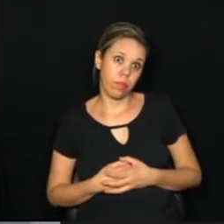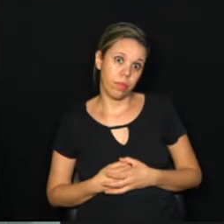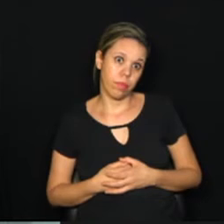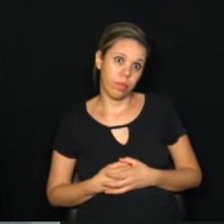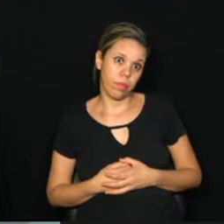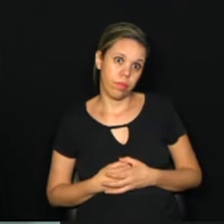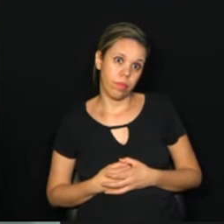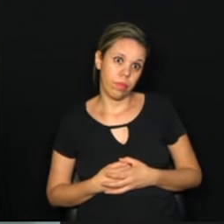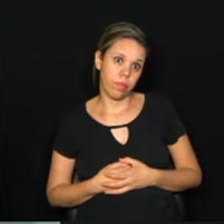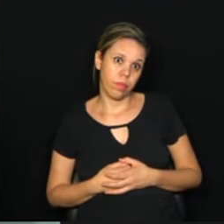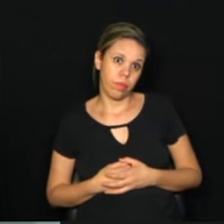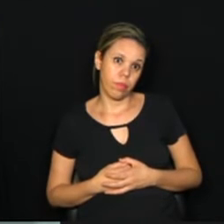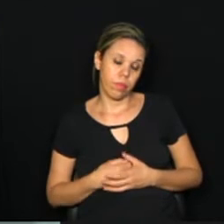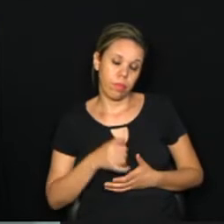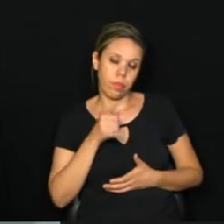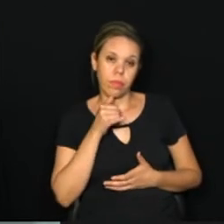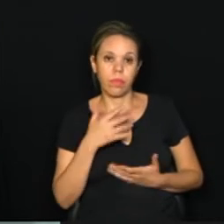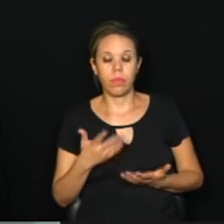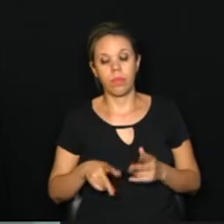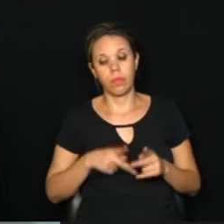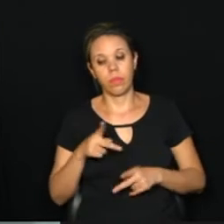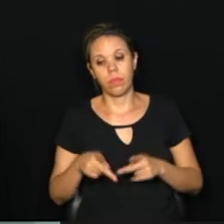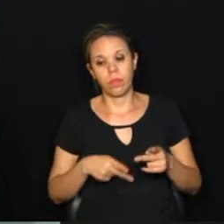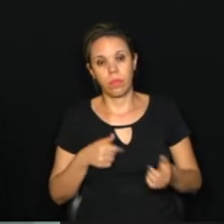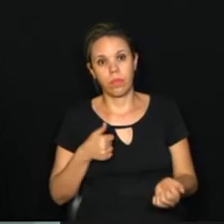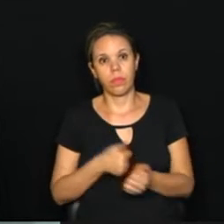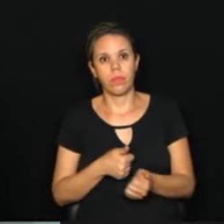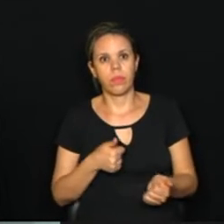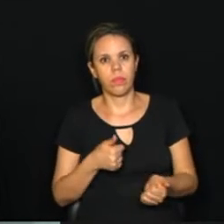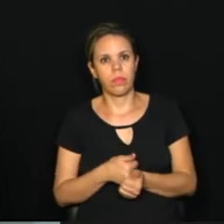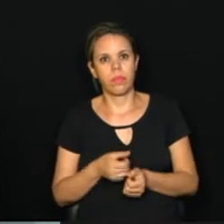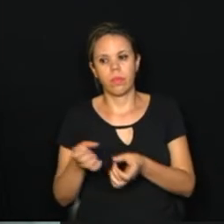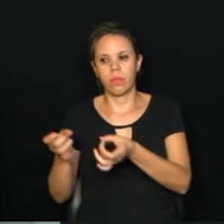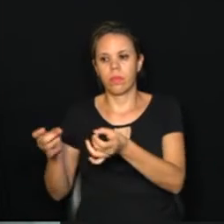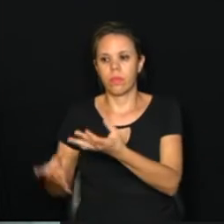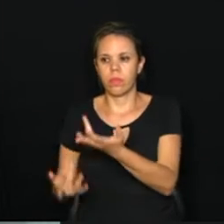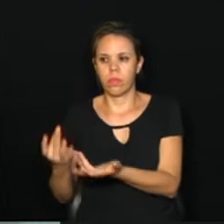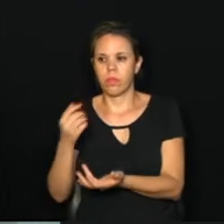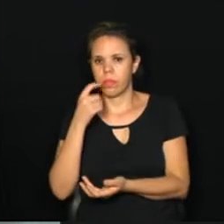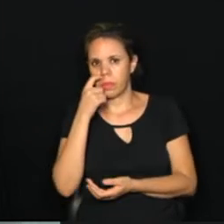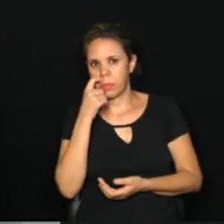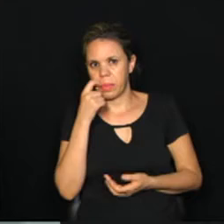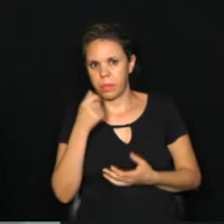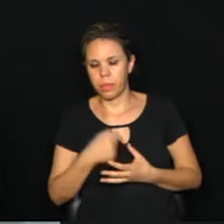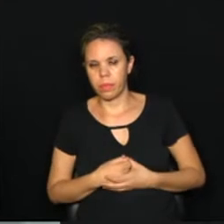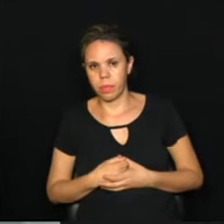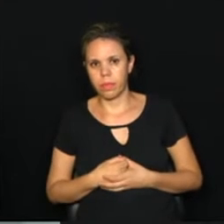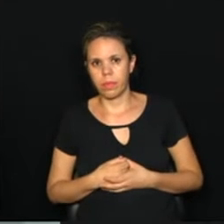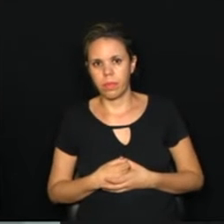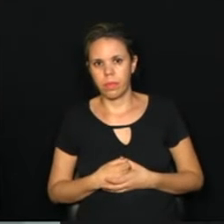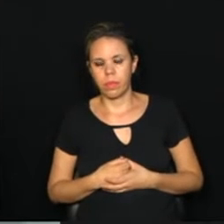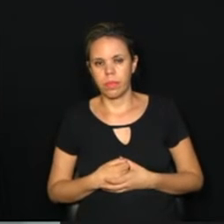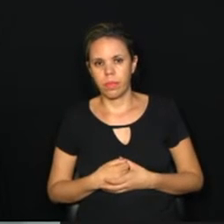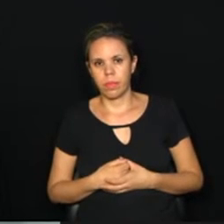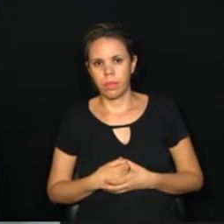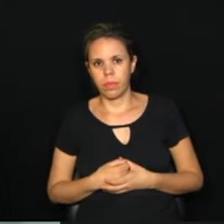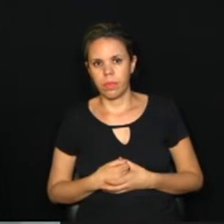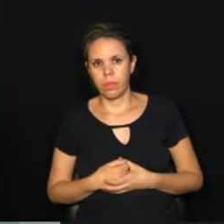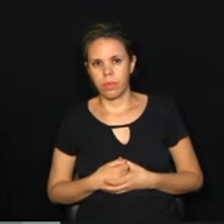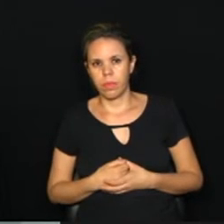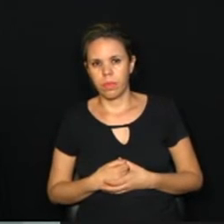combustão, né? De as pessoas passarem e jogarem fogo. Acontece o seguinte, muitas